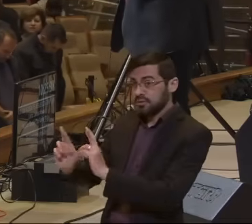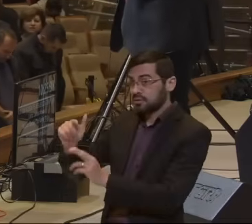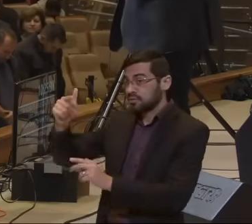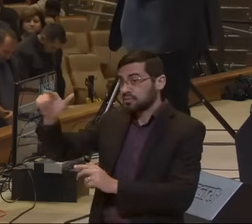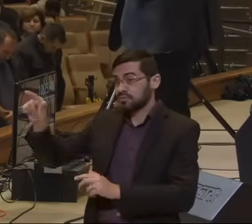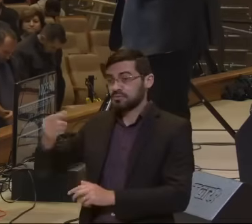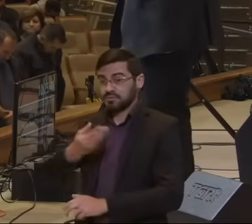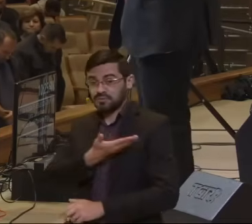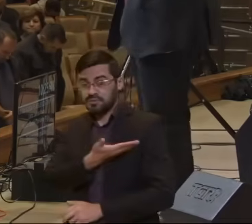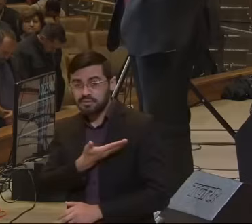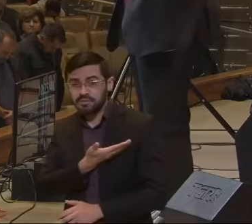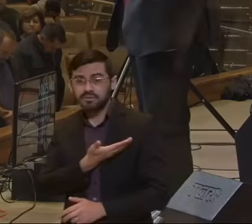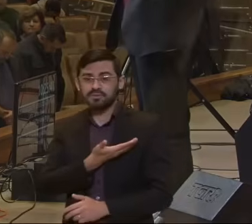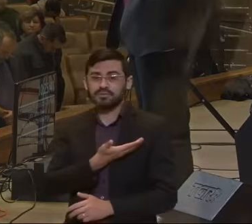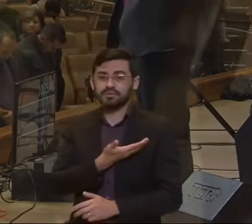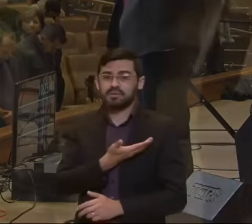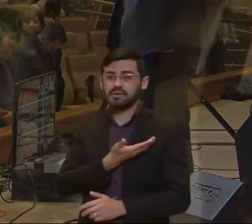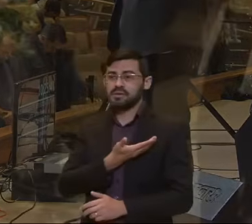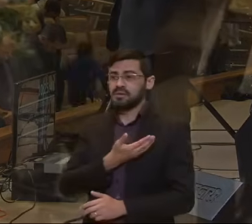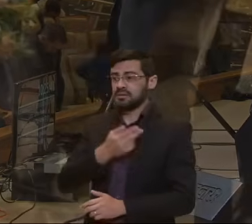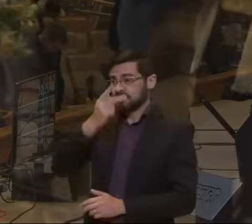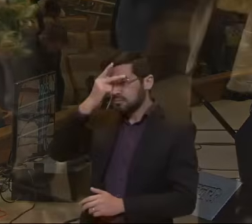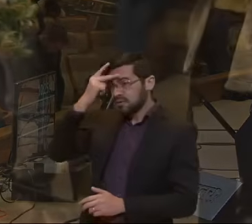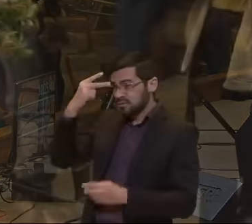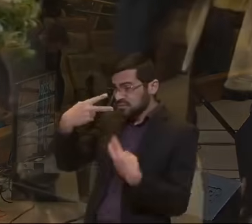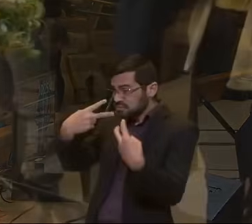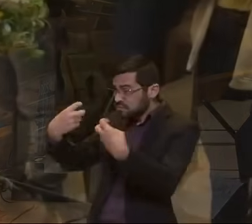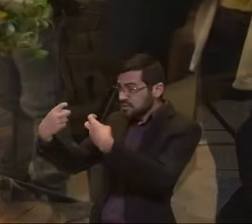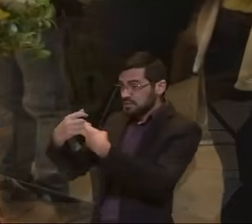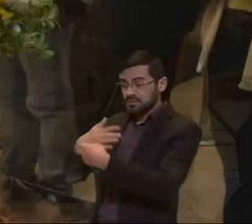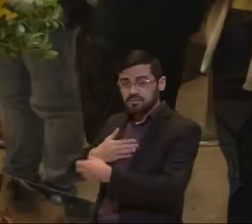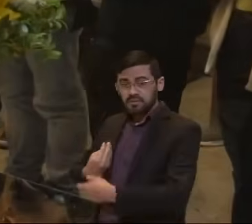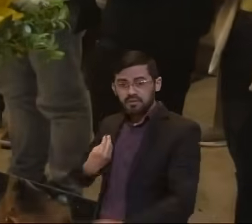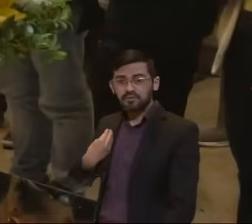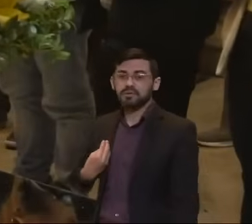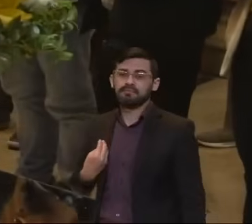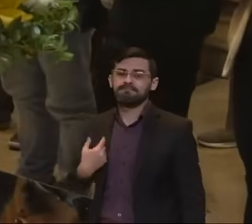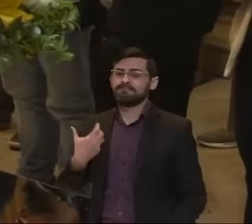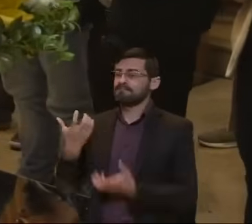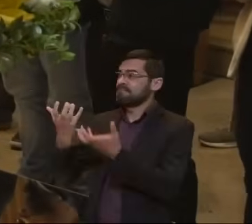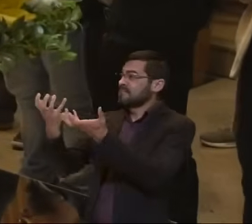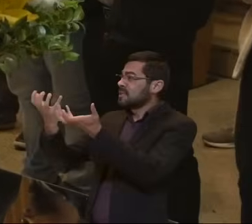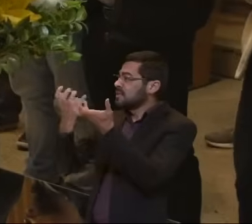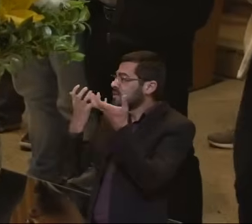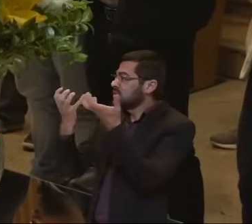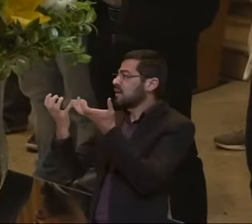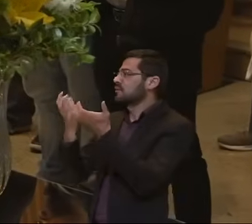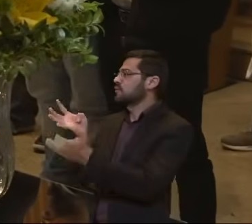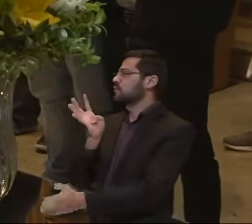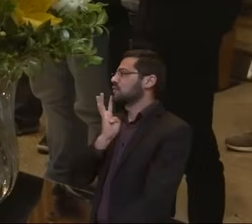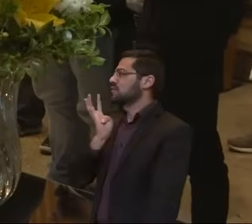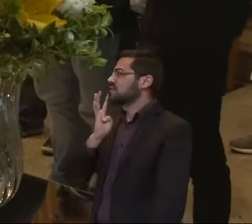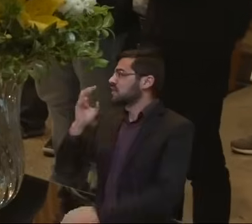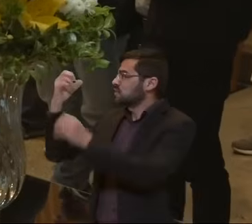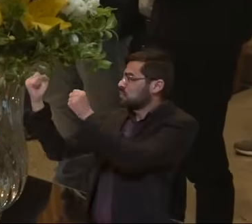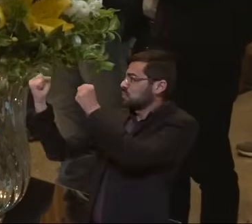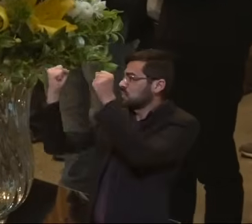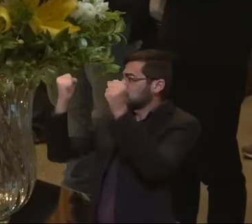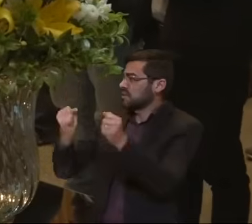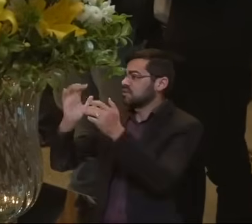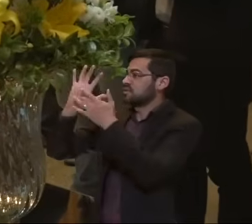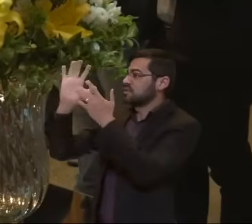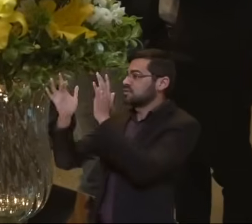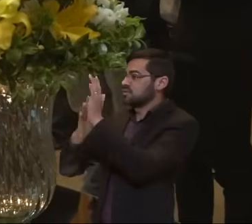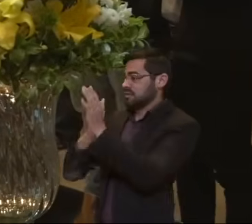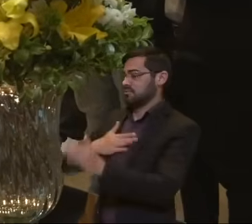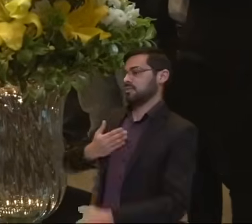queridos, que isso seja visto pelas pessoas que estão ao meu redor. Eu quero conhecer o poder de Jesus na